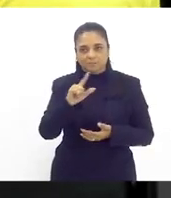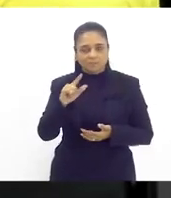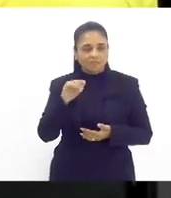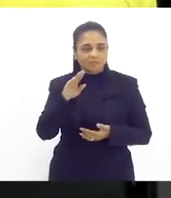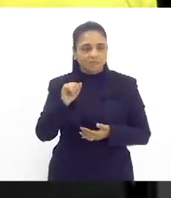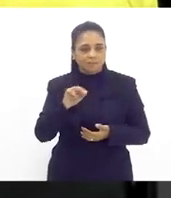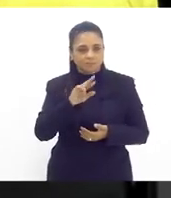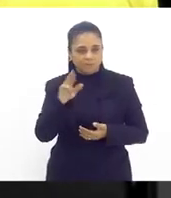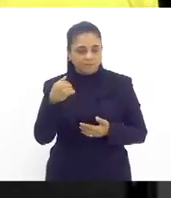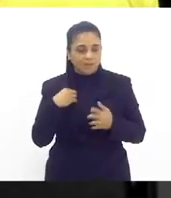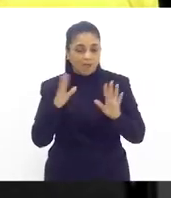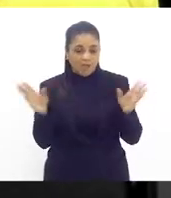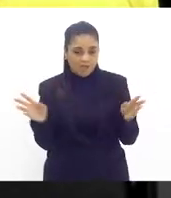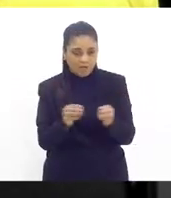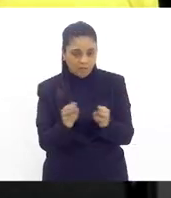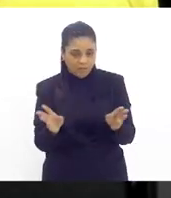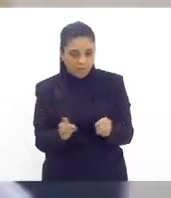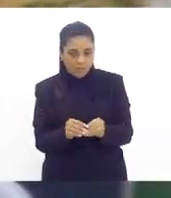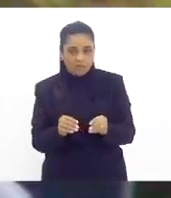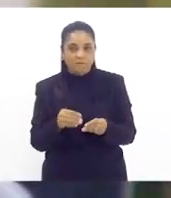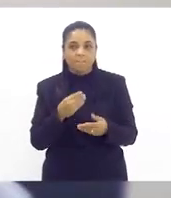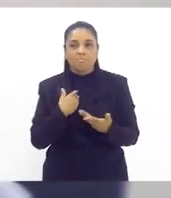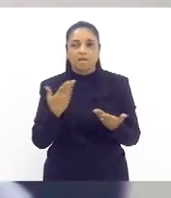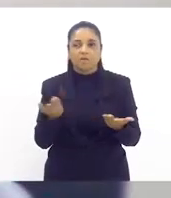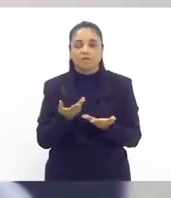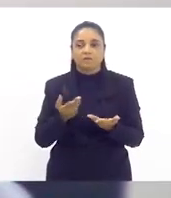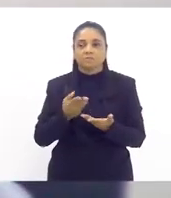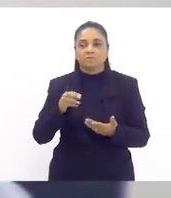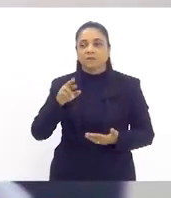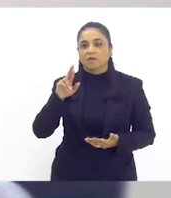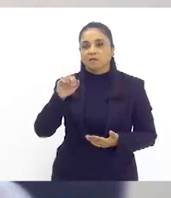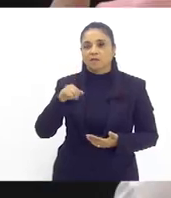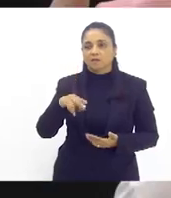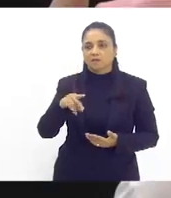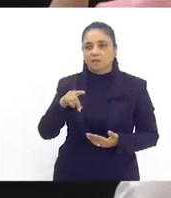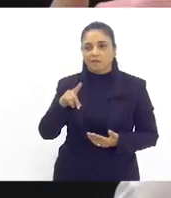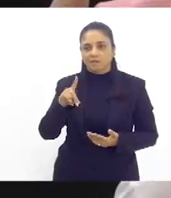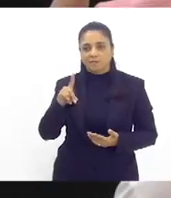final rápida e breve a Renata bezerril também